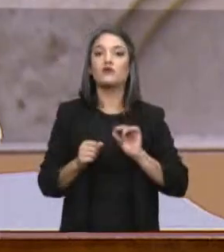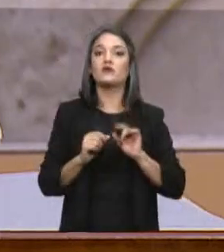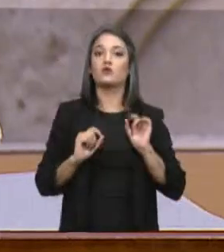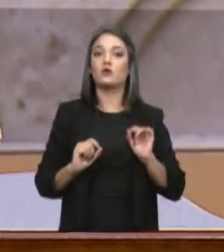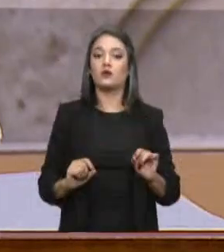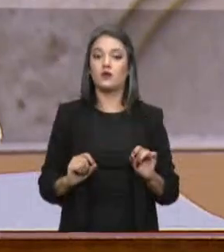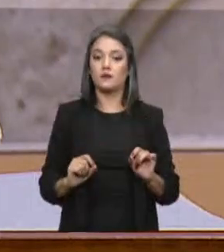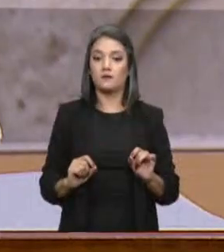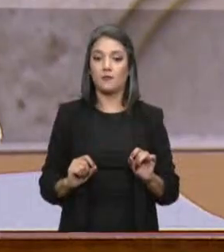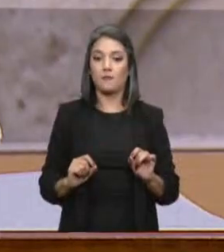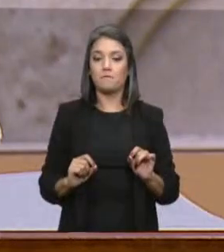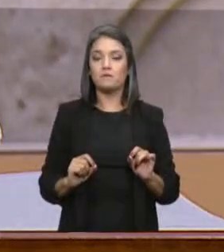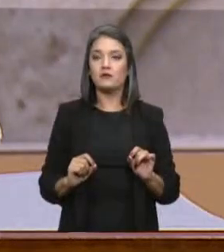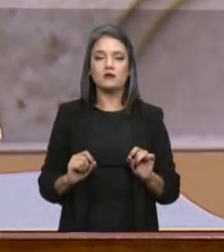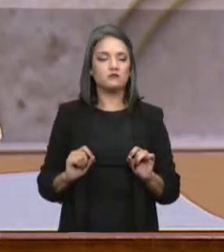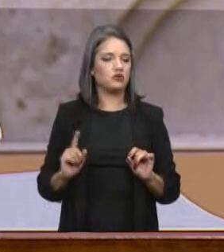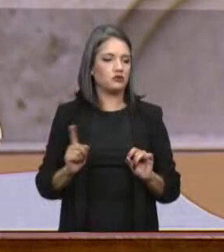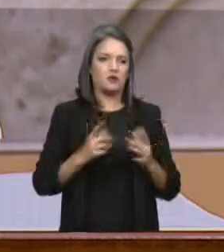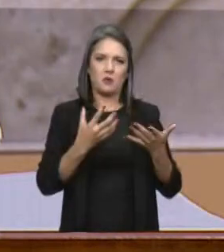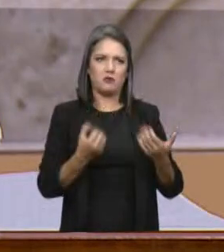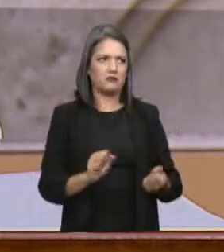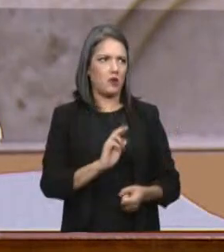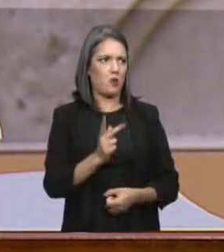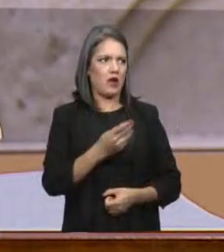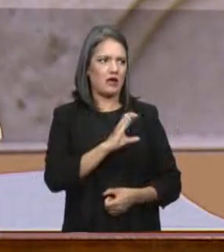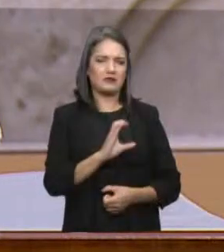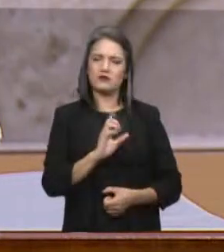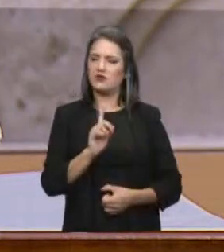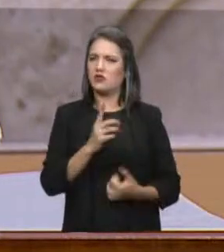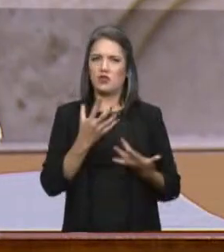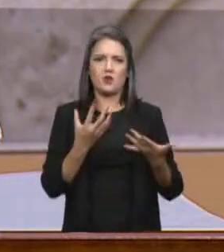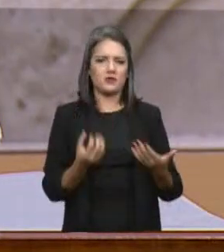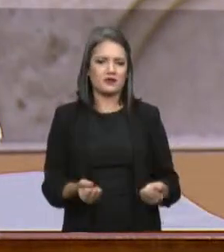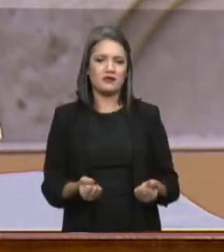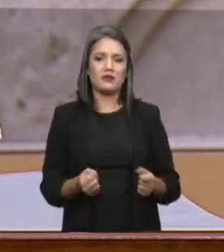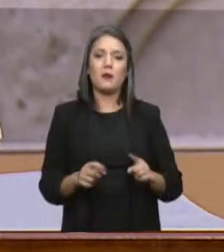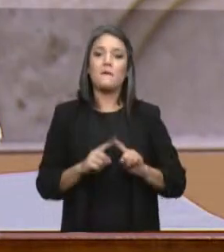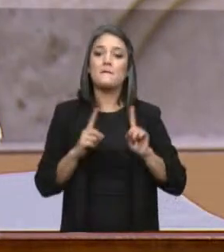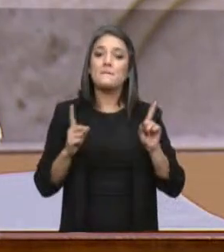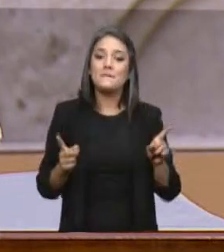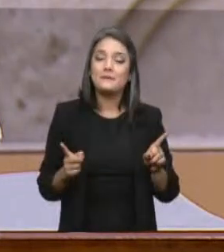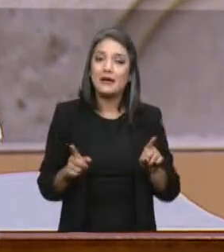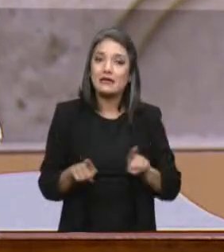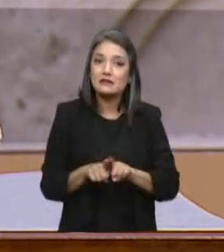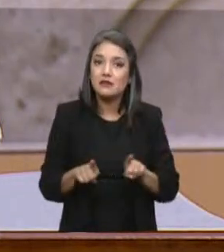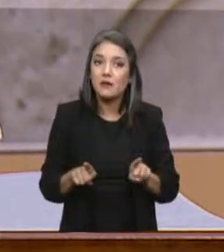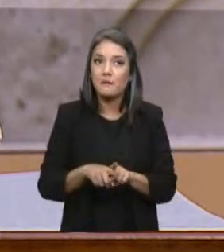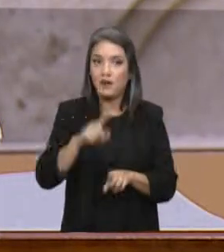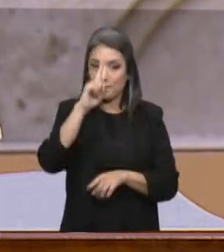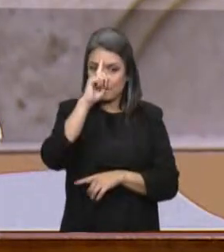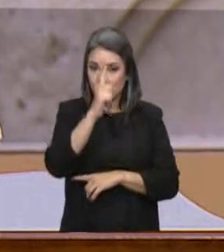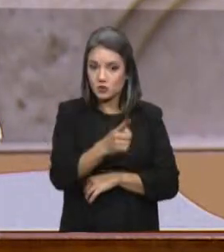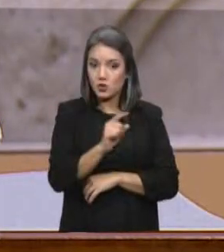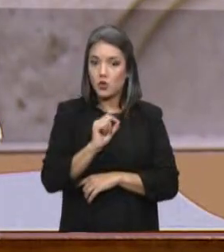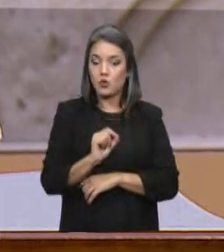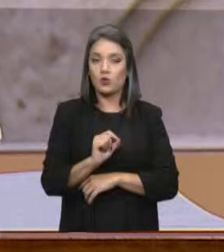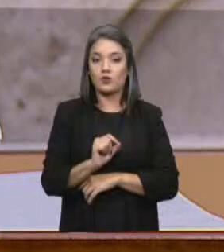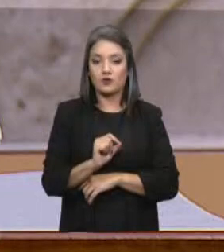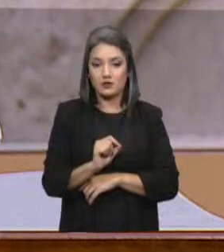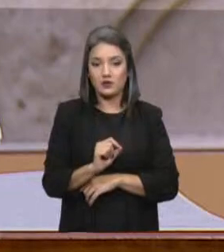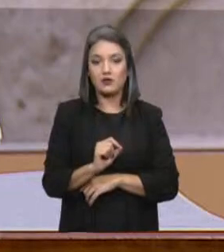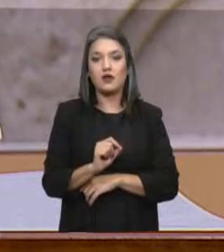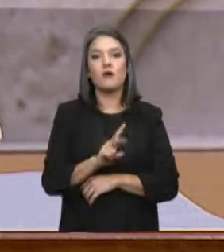a negativa de segmento desses habeas corpus mas no mesmo ato determinando autuação